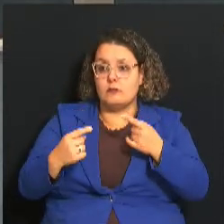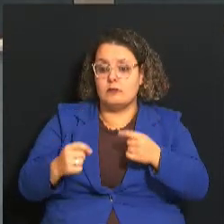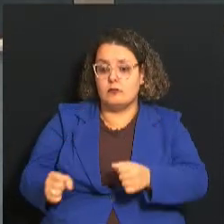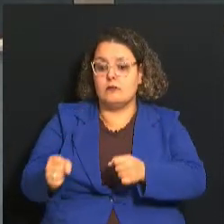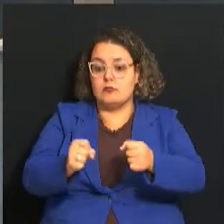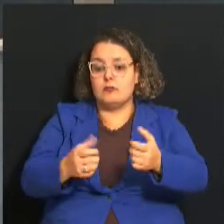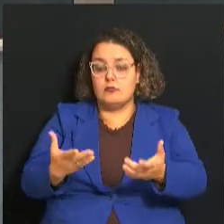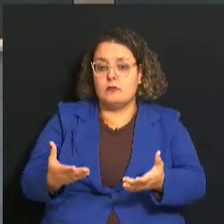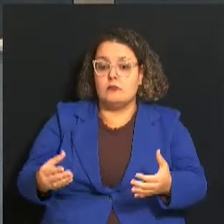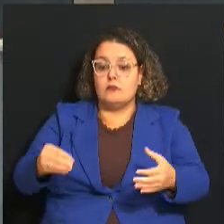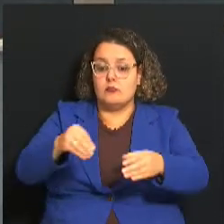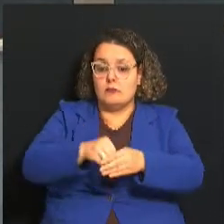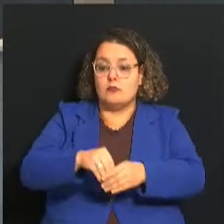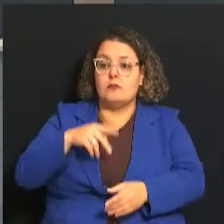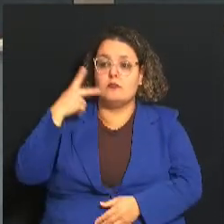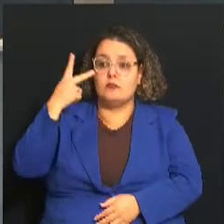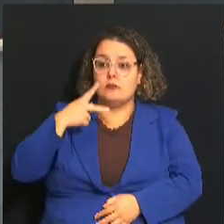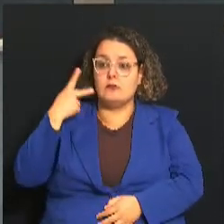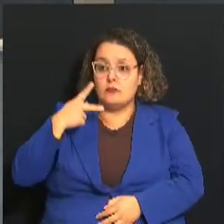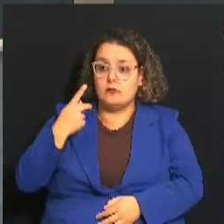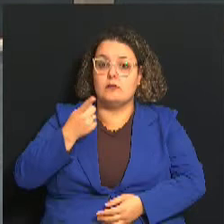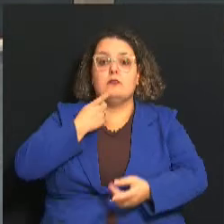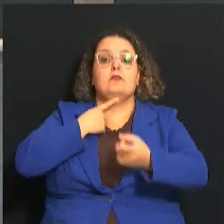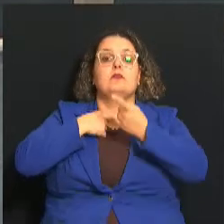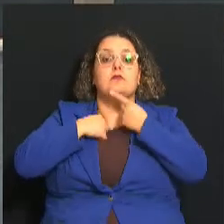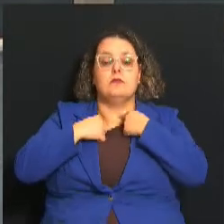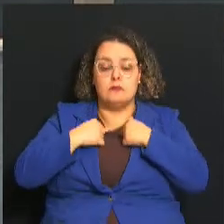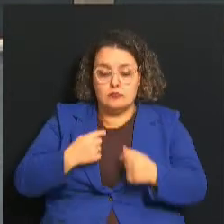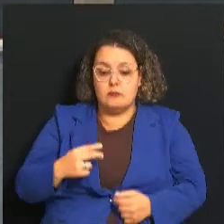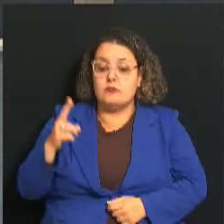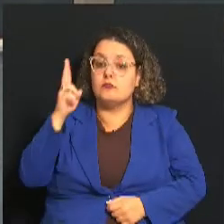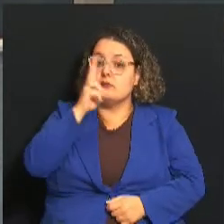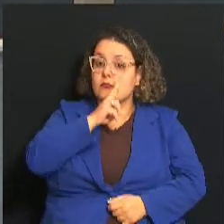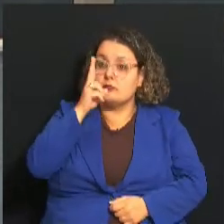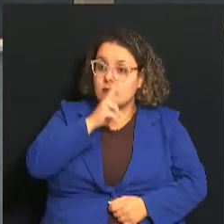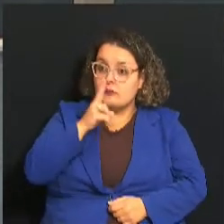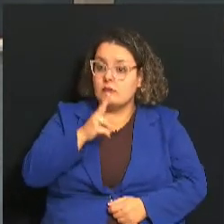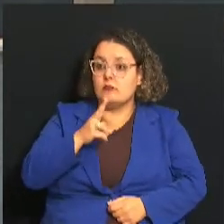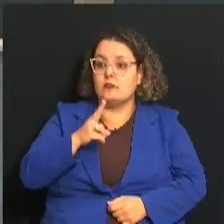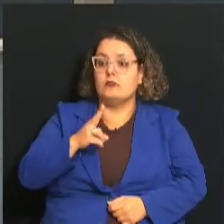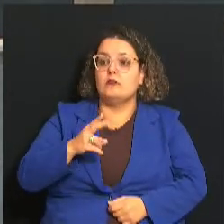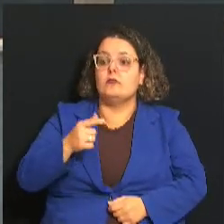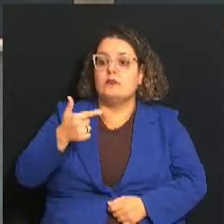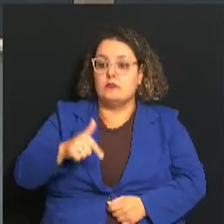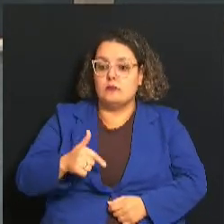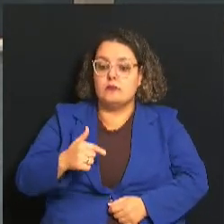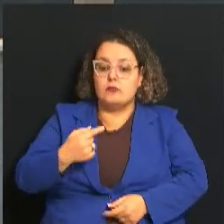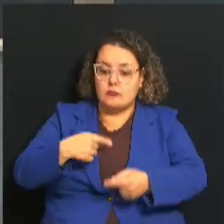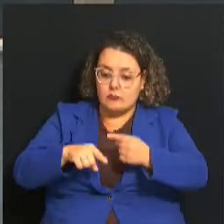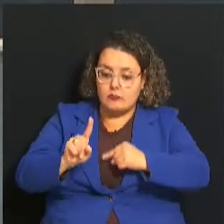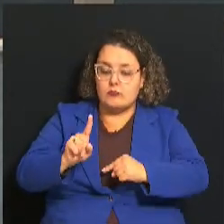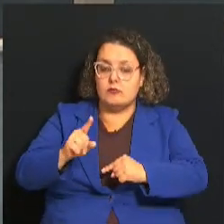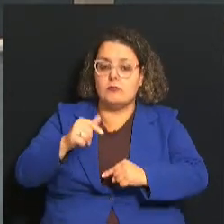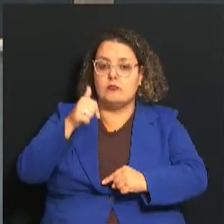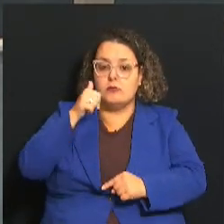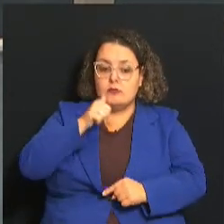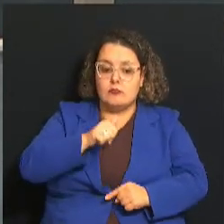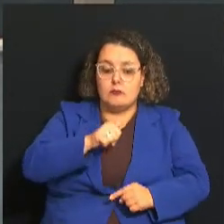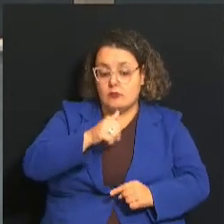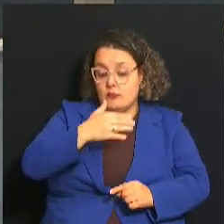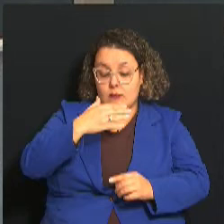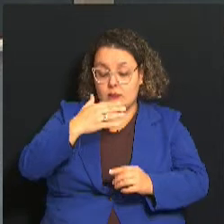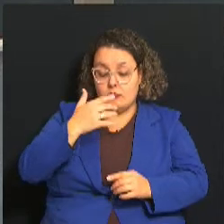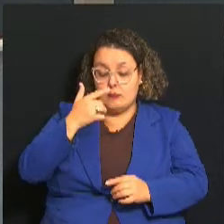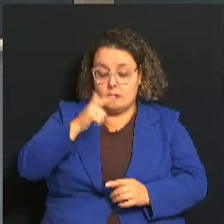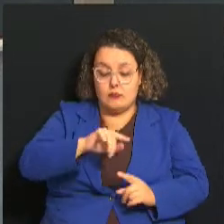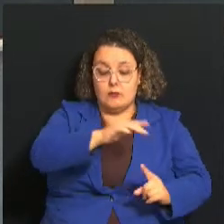mas dentro de uma política de necessidade e urgência de se manter e recuperar o nosso meio ambiente, que já está